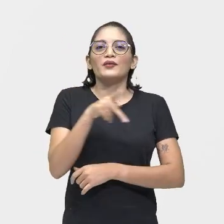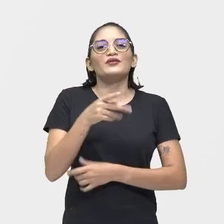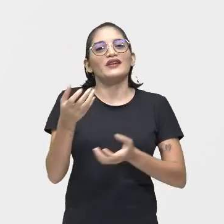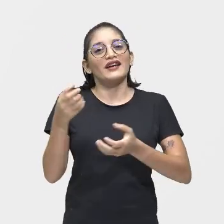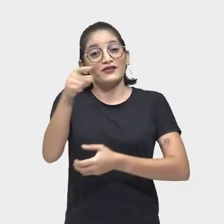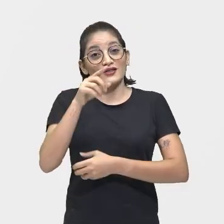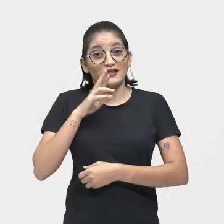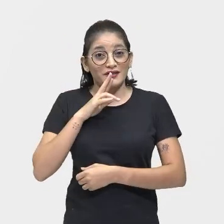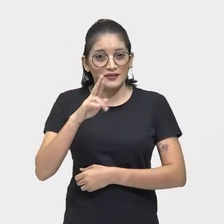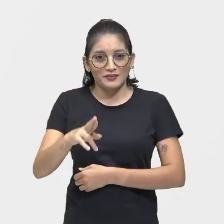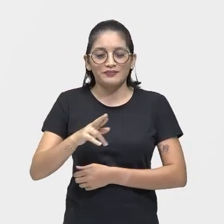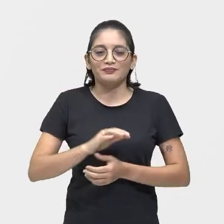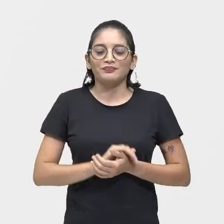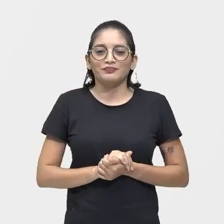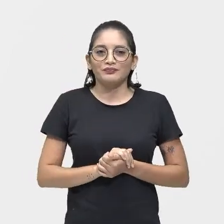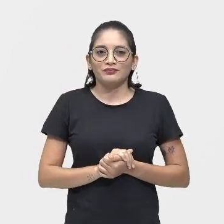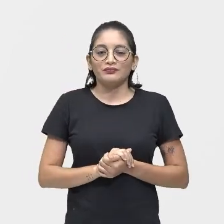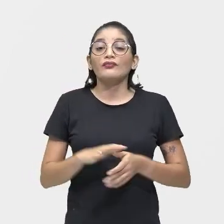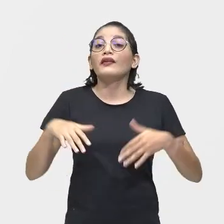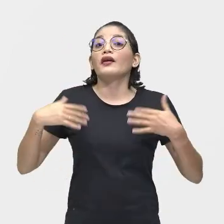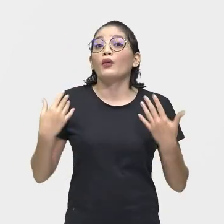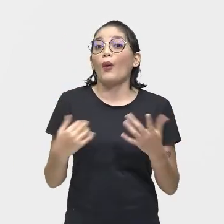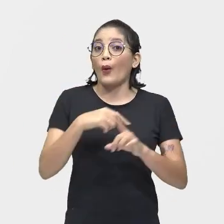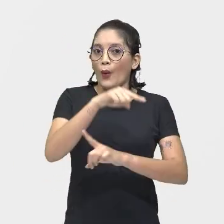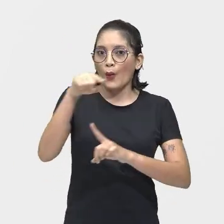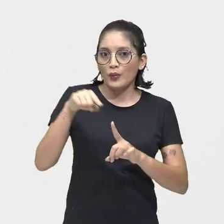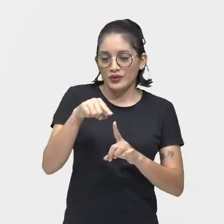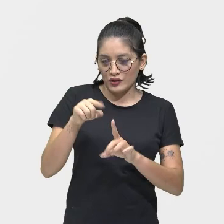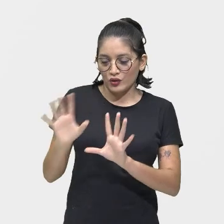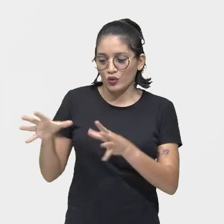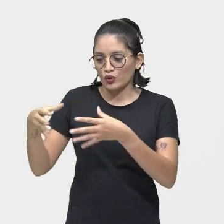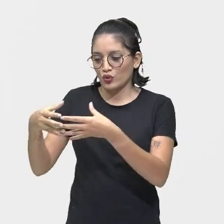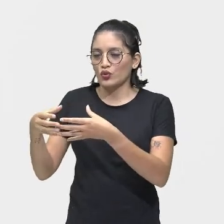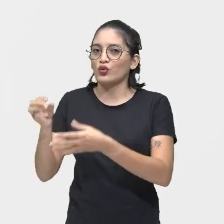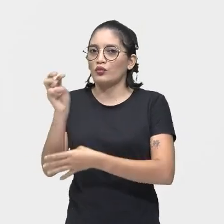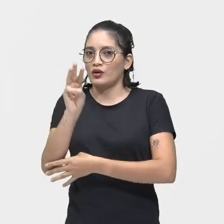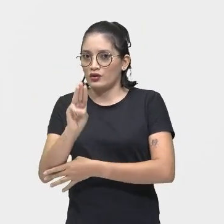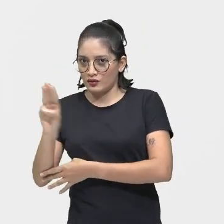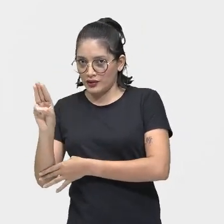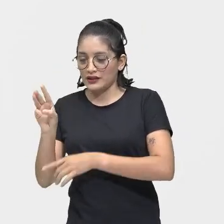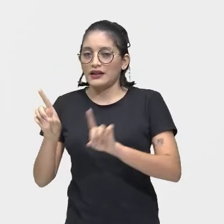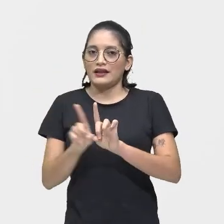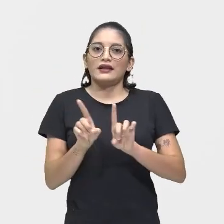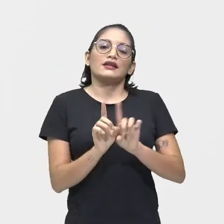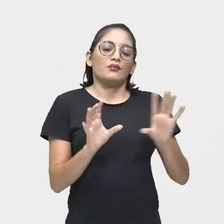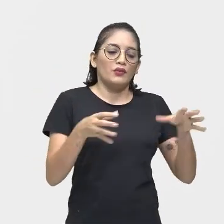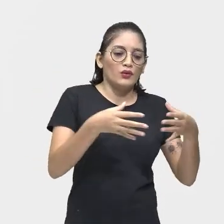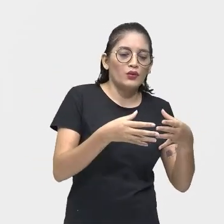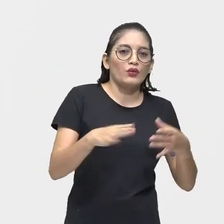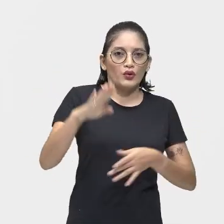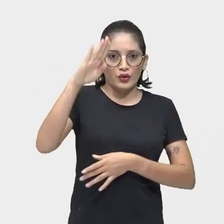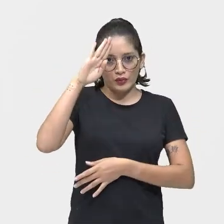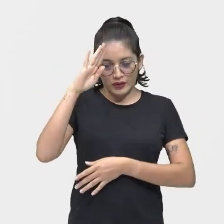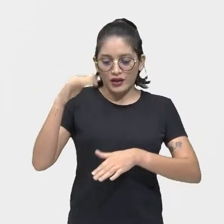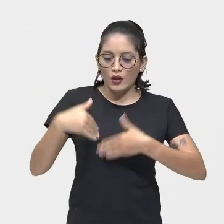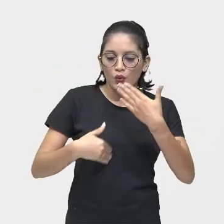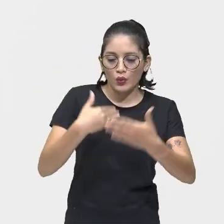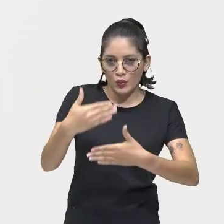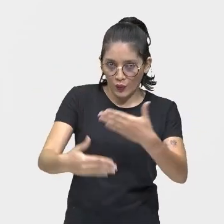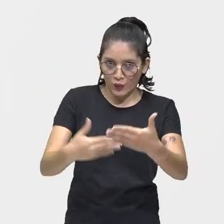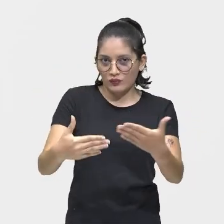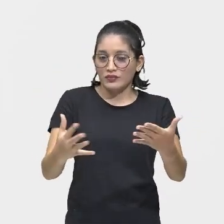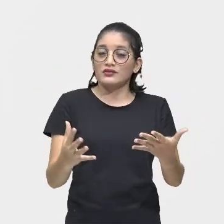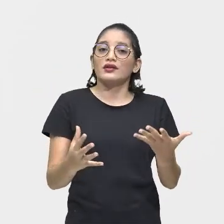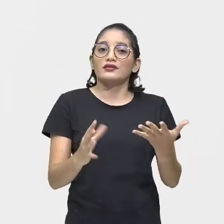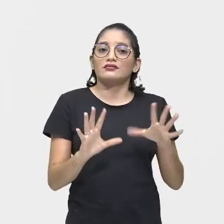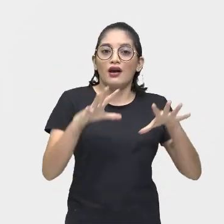vocês respondam. Qual era a função dos bandeirantes e soldados no processo de colonização